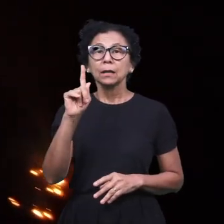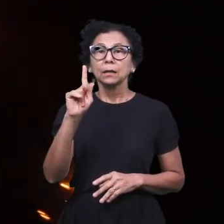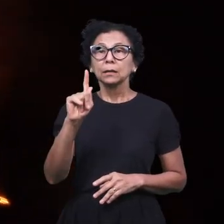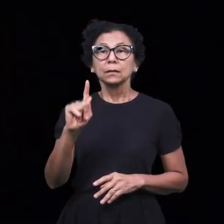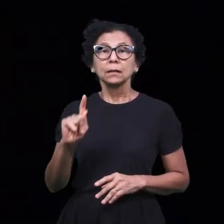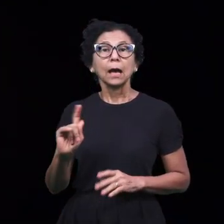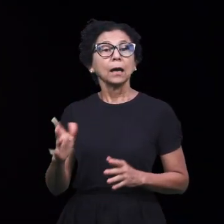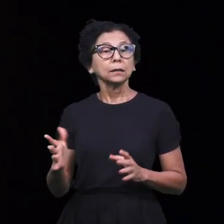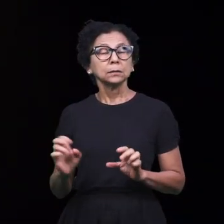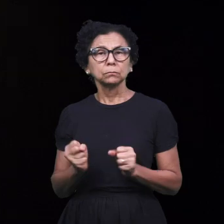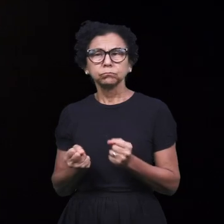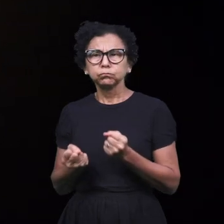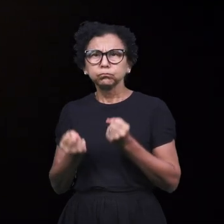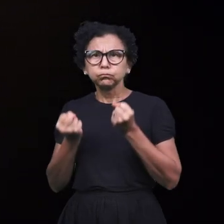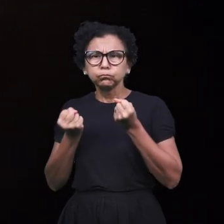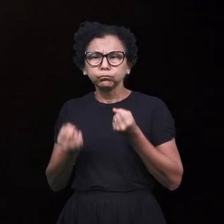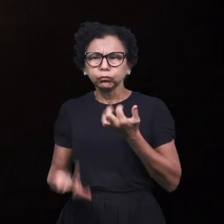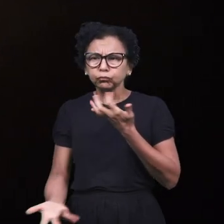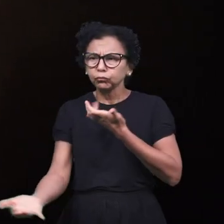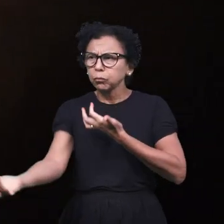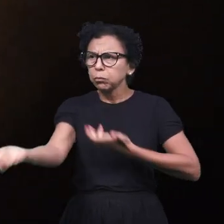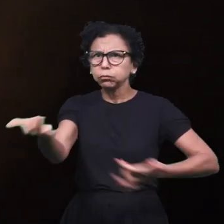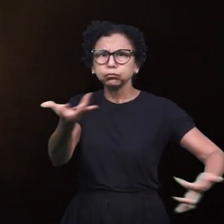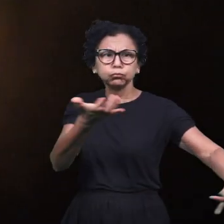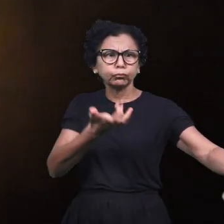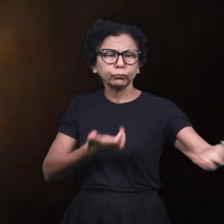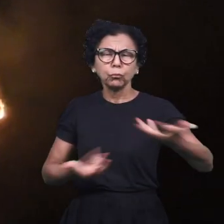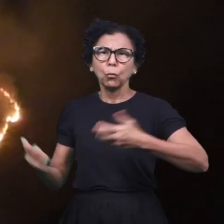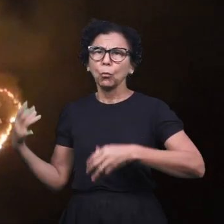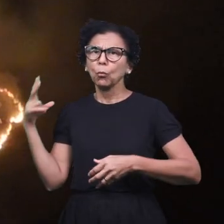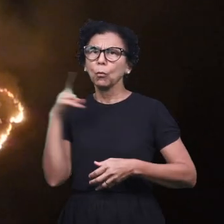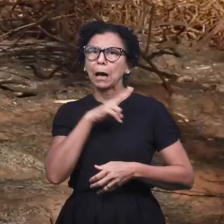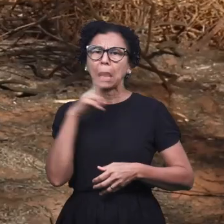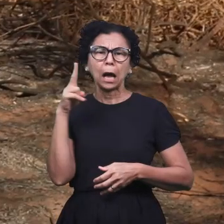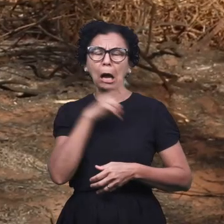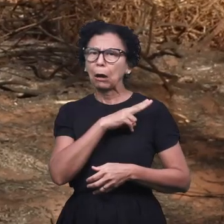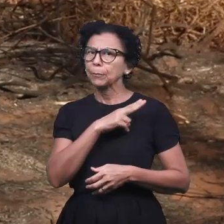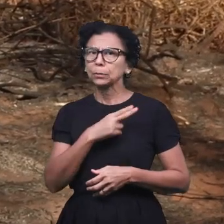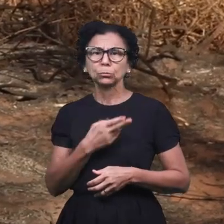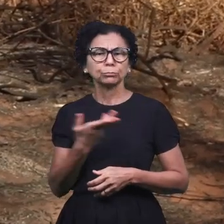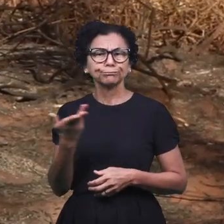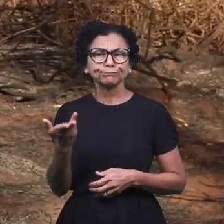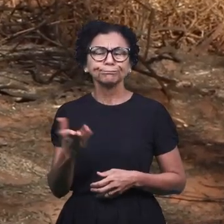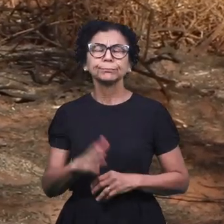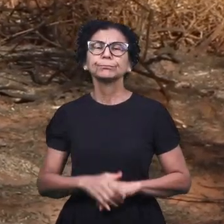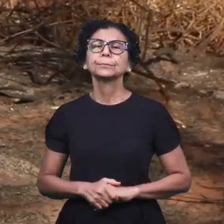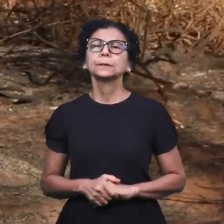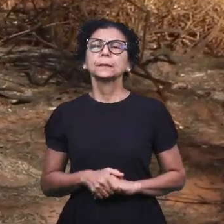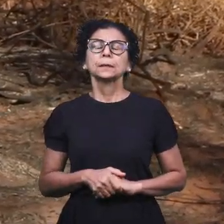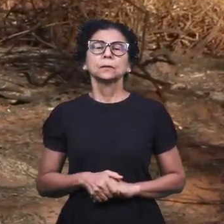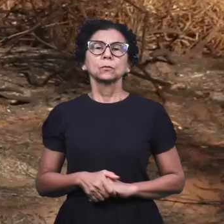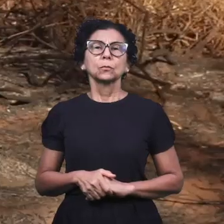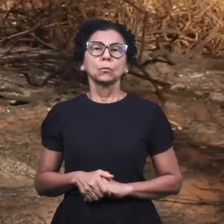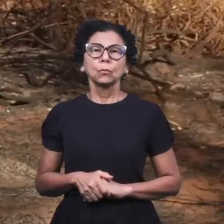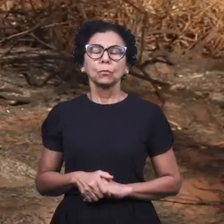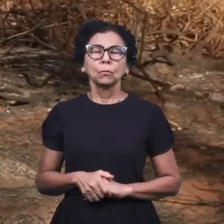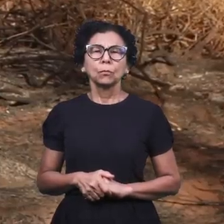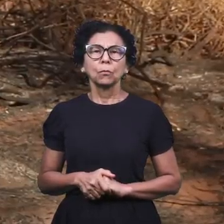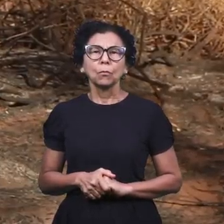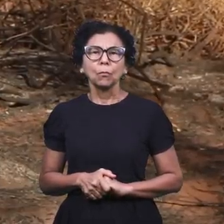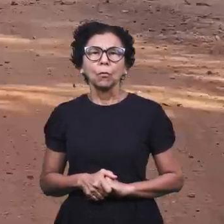Valadares e ações tiveram que ser tomadas imediatamente. E foi exatamente neste ponto, quando as